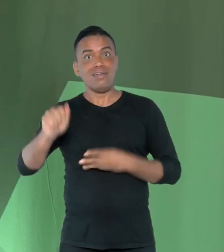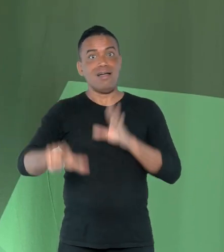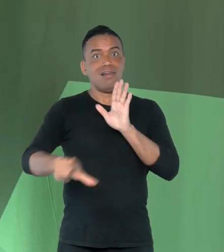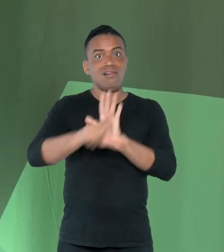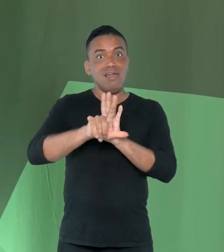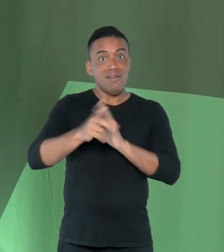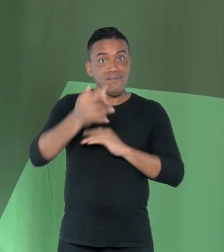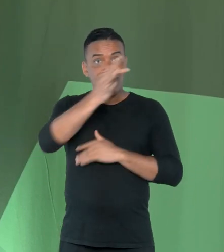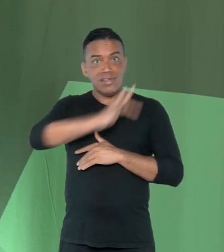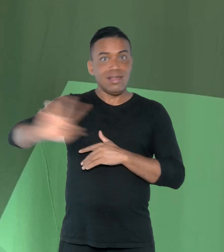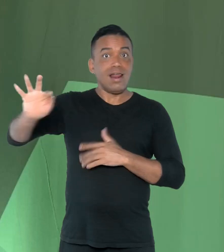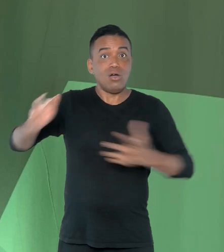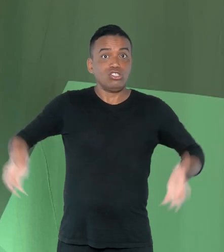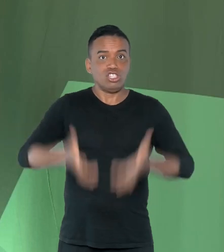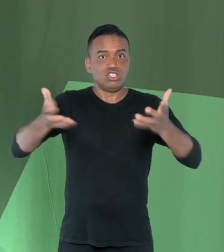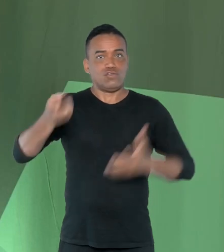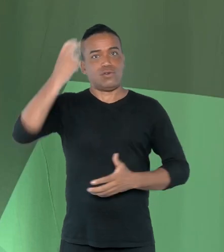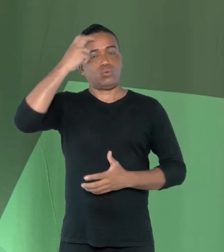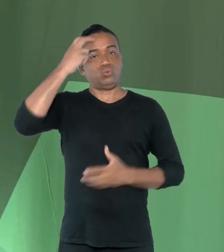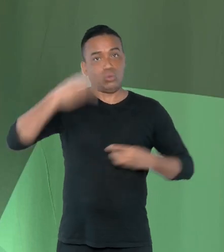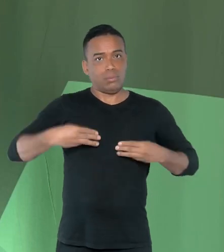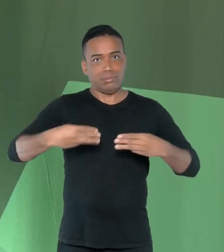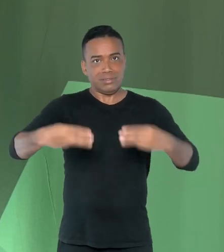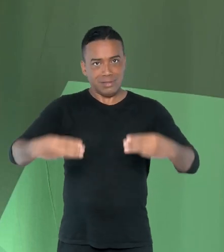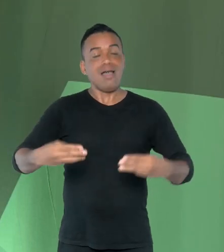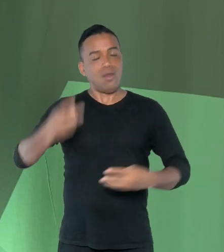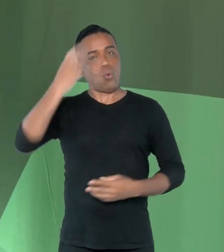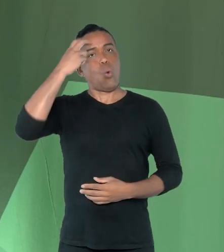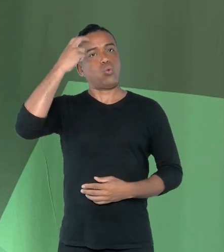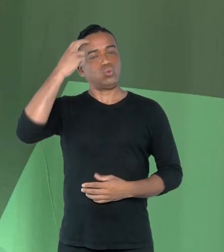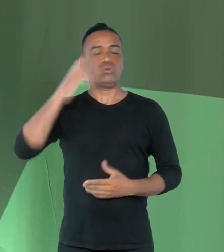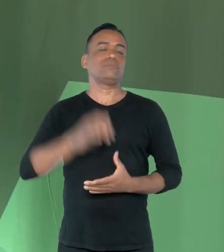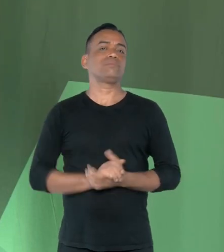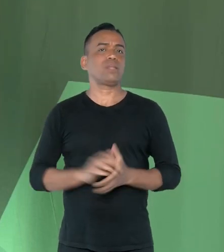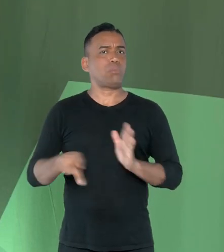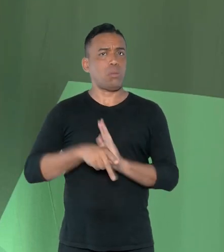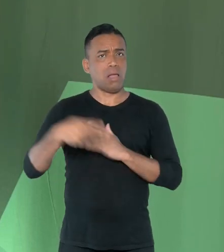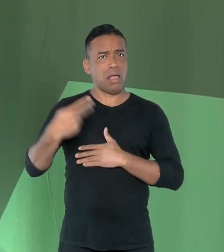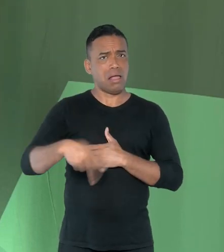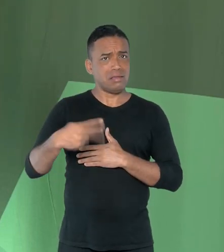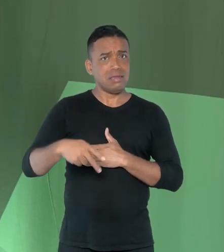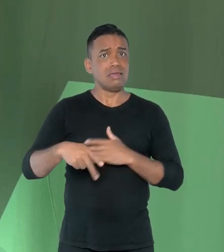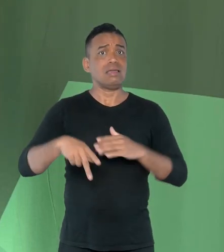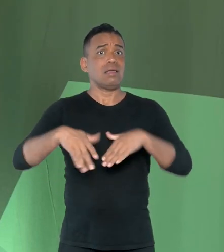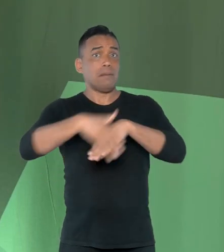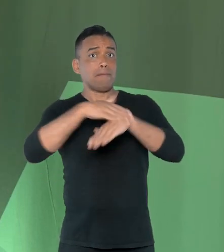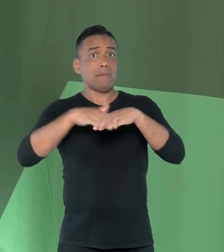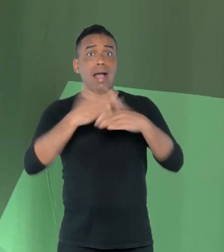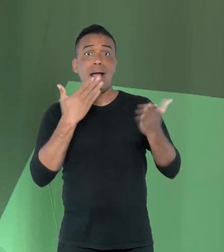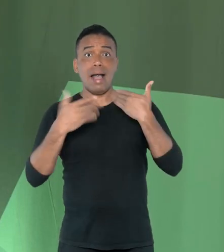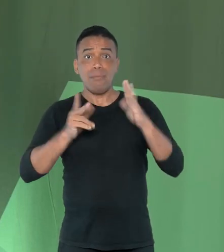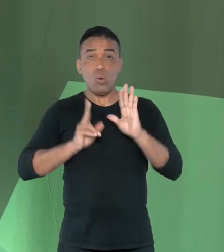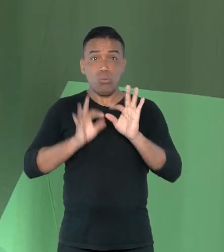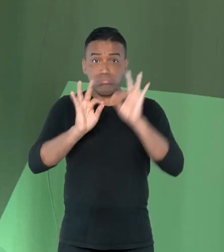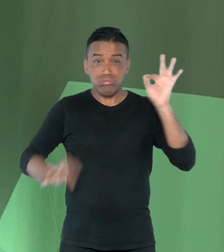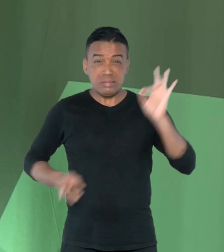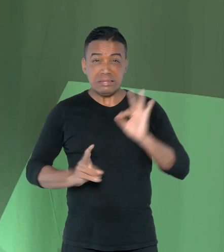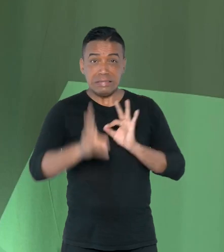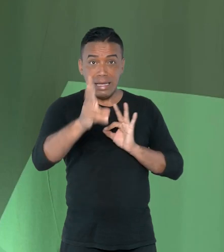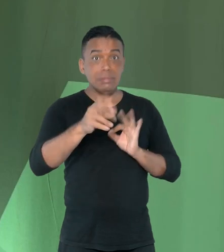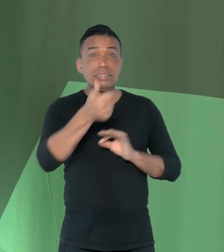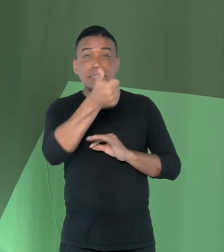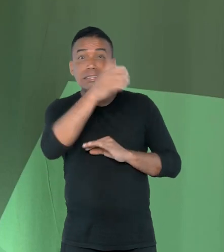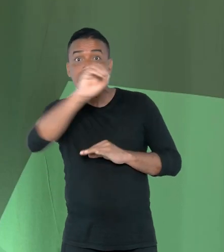Incentivo à Cultura, do Ministério da Cultura, a Lei Rouanet. Aqui no canal do Sempre um Papo no YouTube, são mais de 100 mil